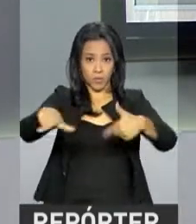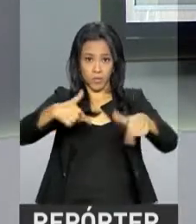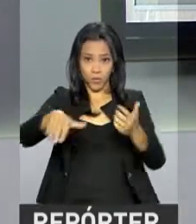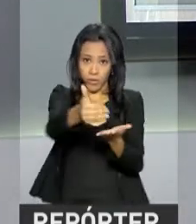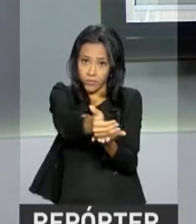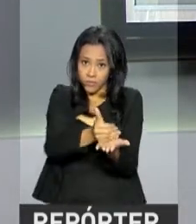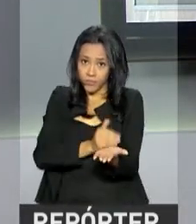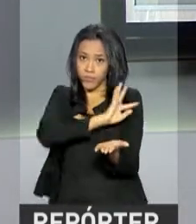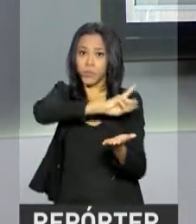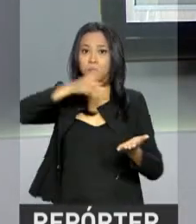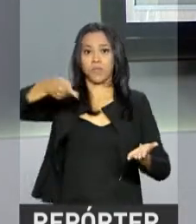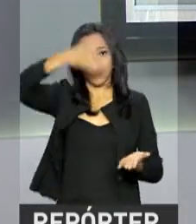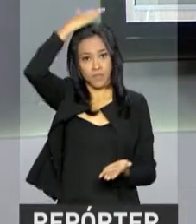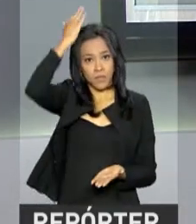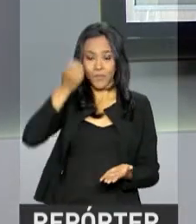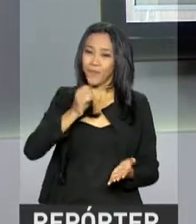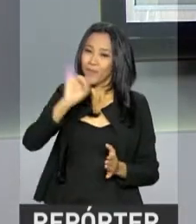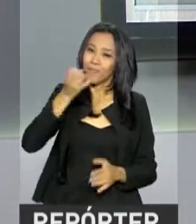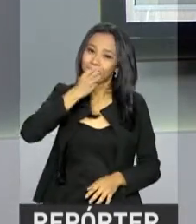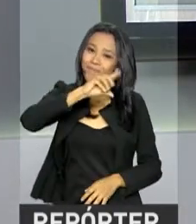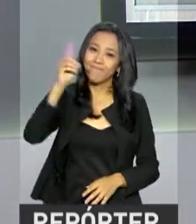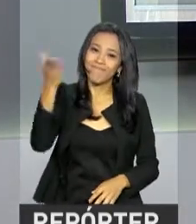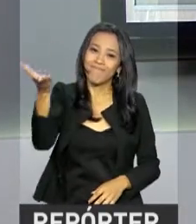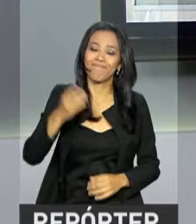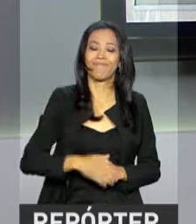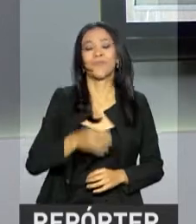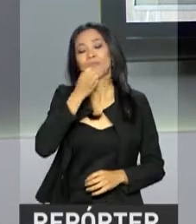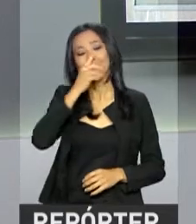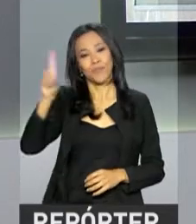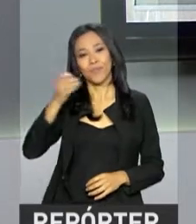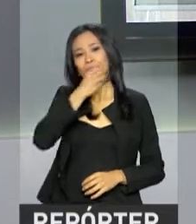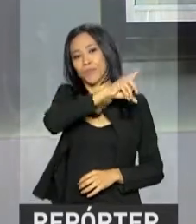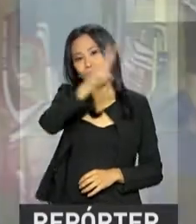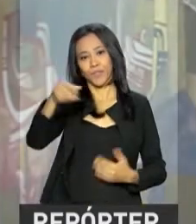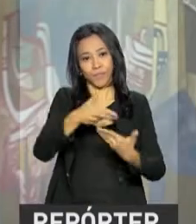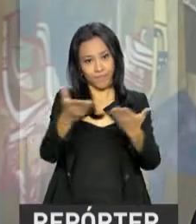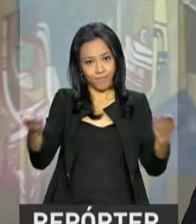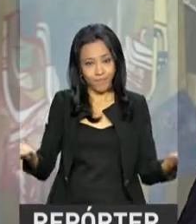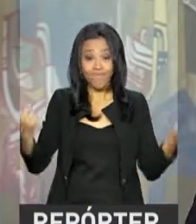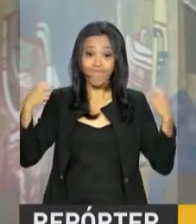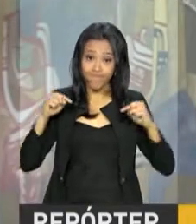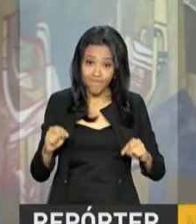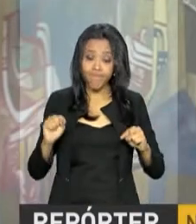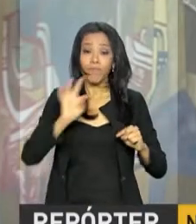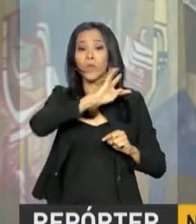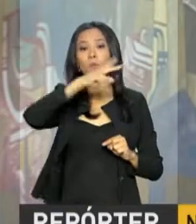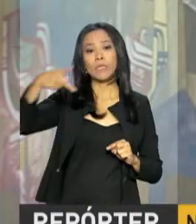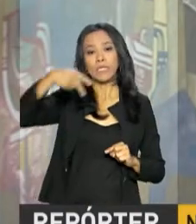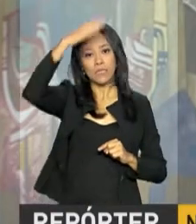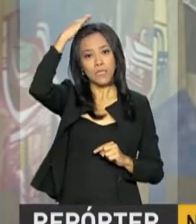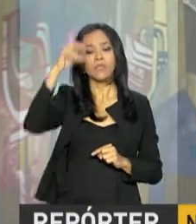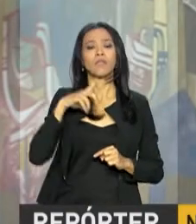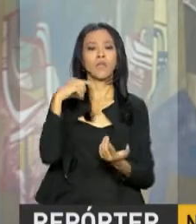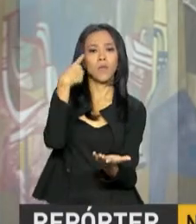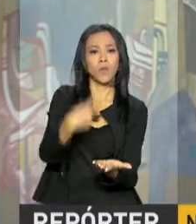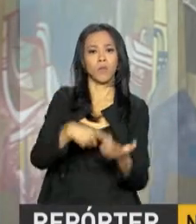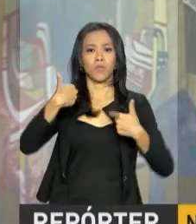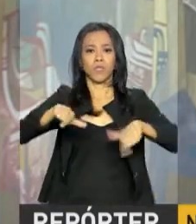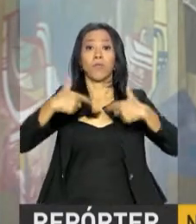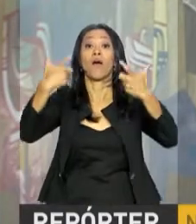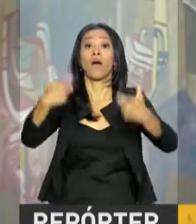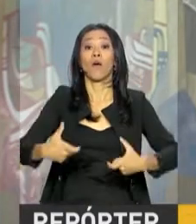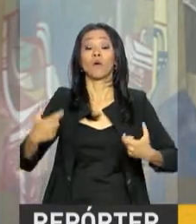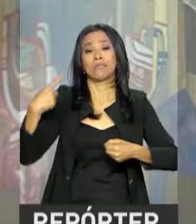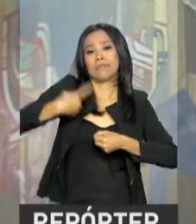temer o lami bom dia bom dia maria bom dia a todos pois é maior o presidente michel temer cumpre agenda no interior de são